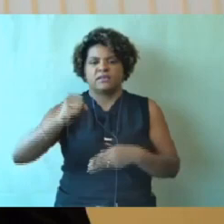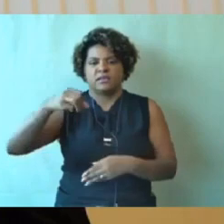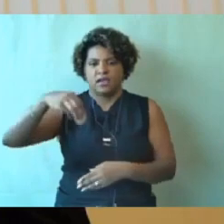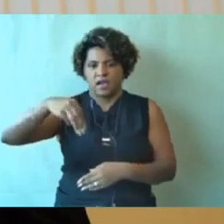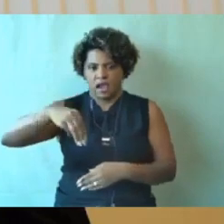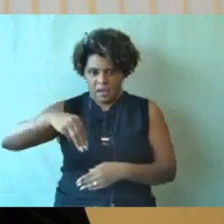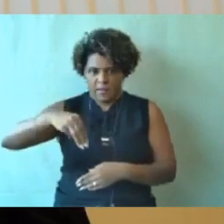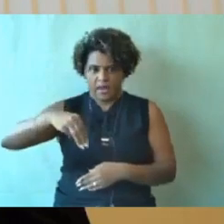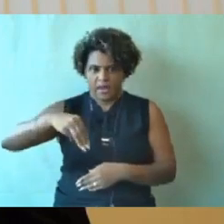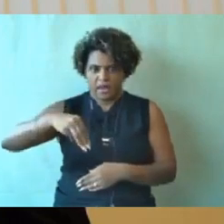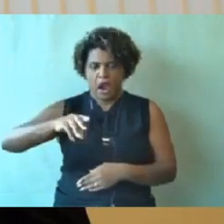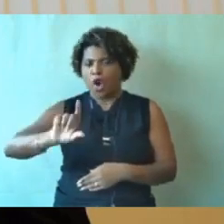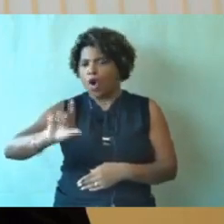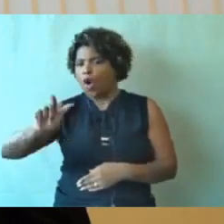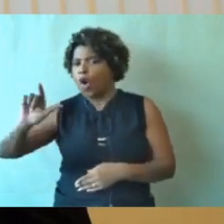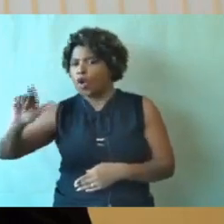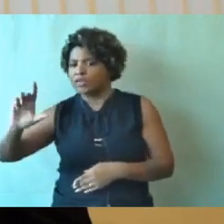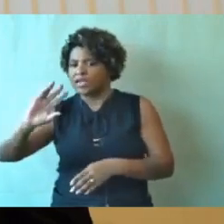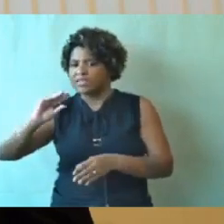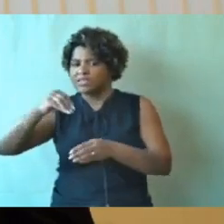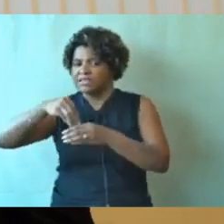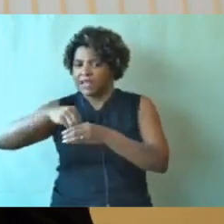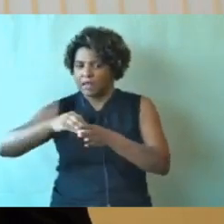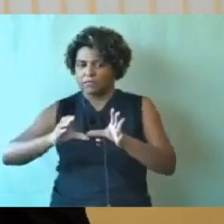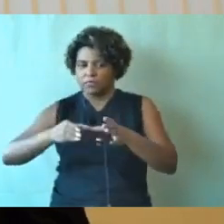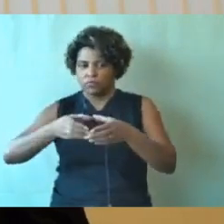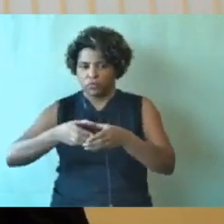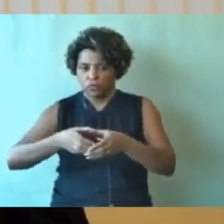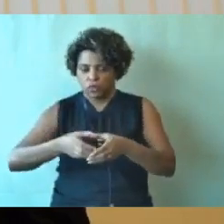As outras dentro do consórcio estão inativas no consórcio.